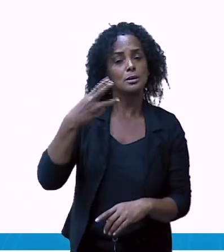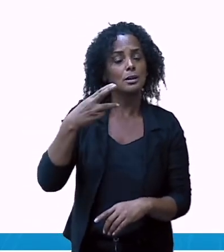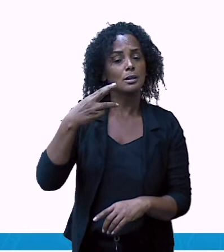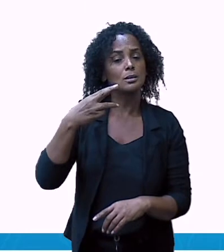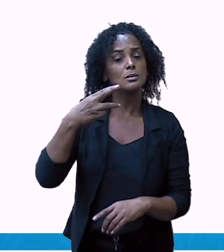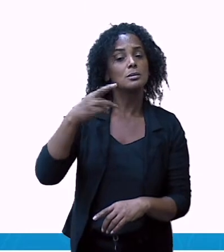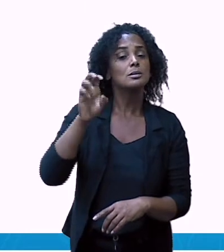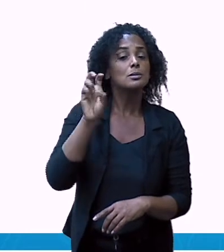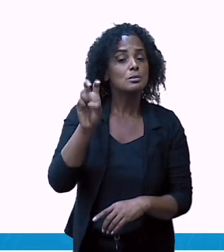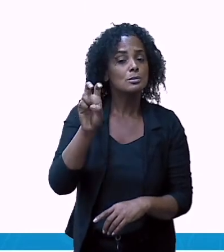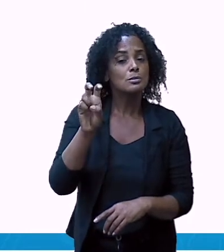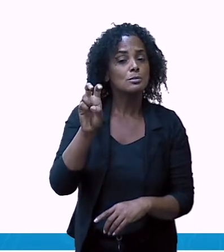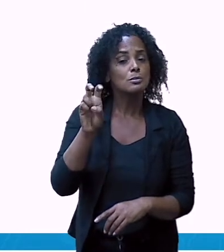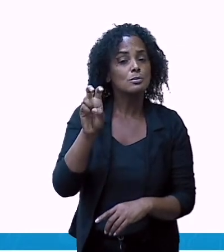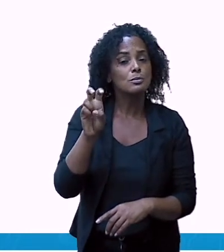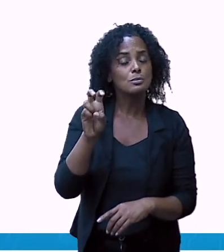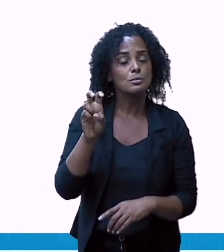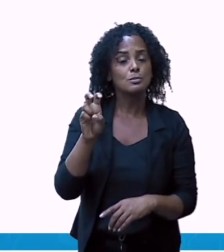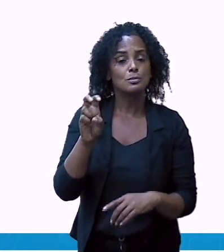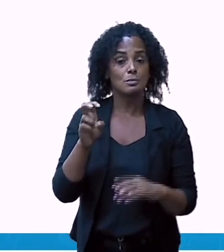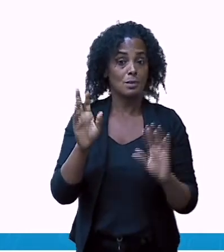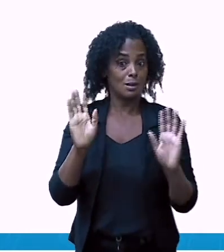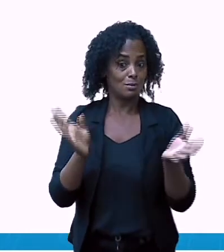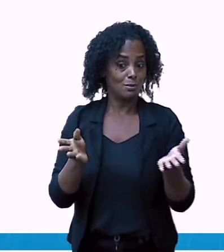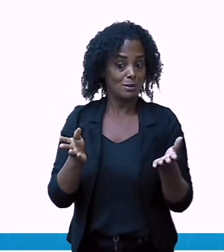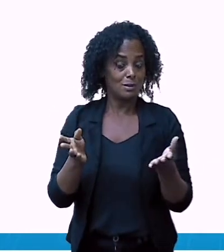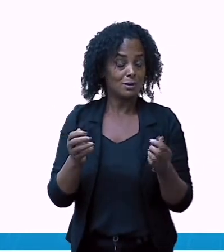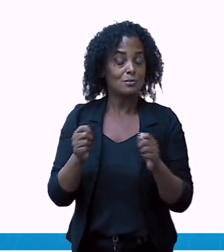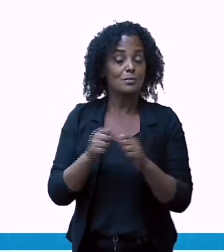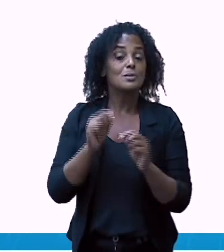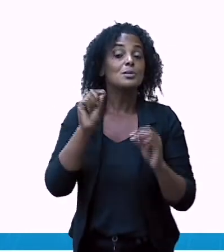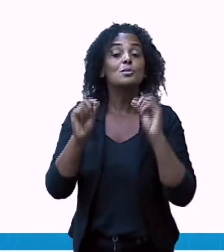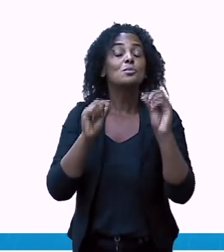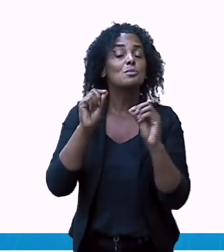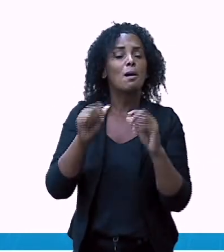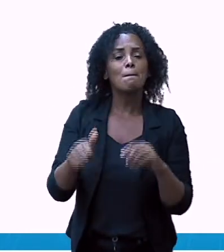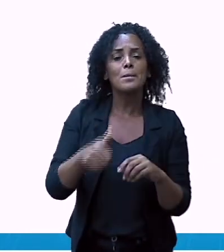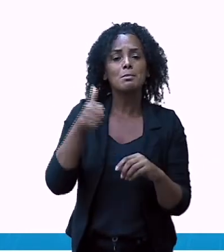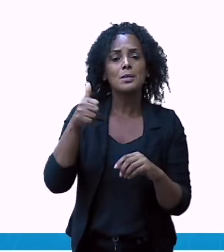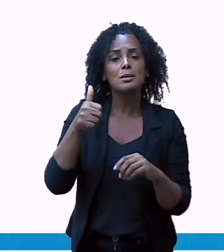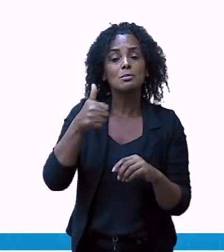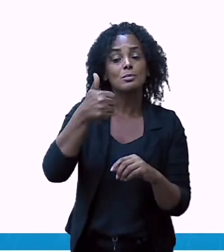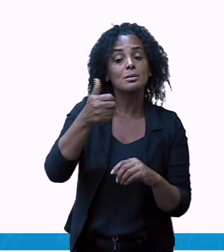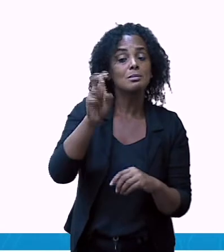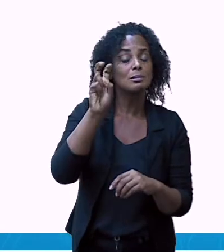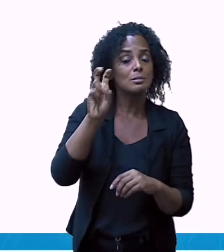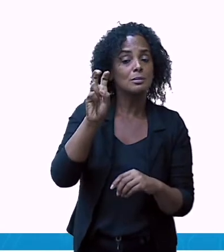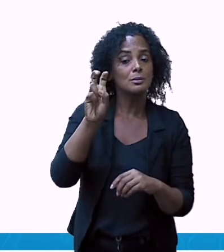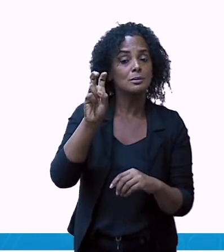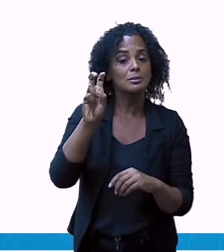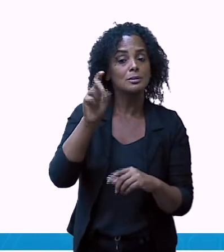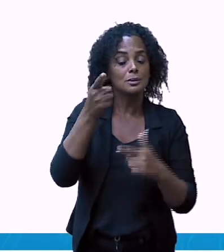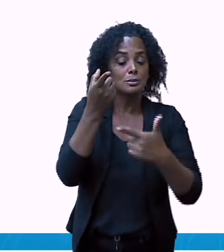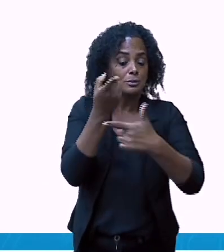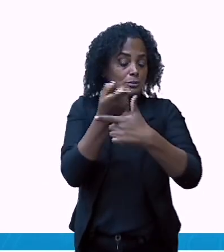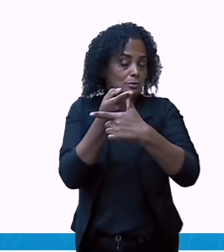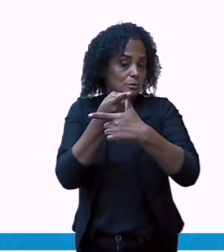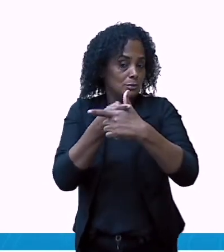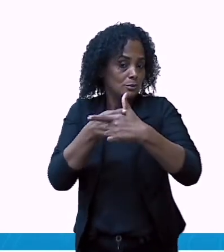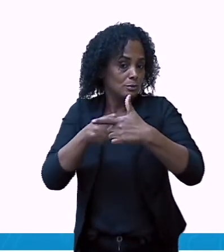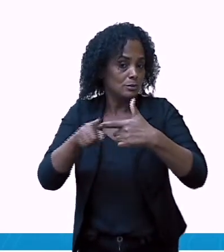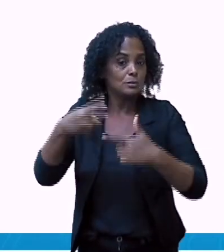Continuando, eu tenho que resolver agora a divisão. 15 dividido por 3. Então, vamos descer a